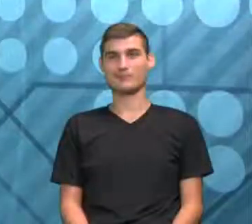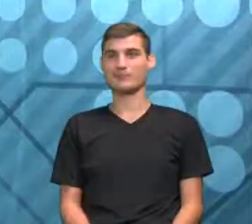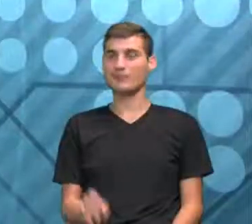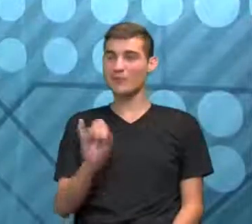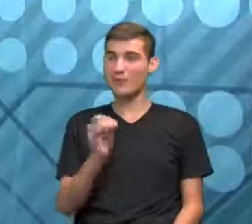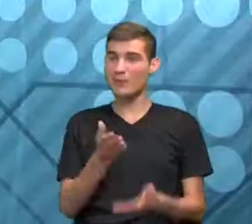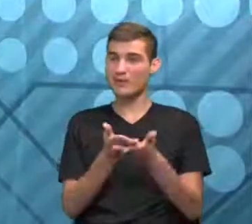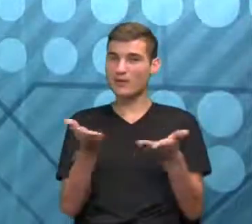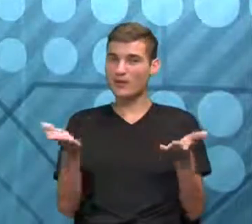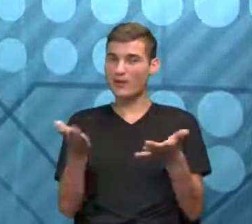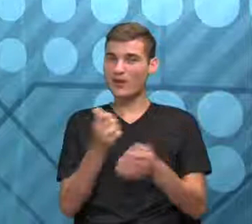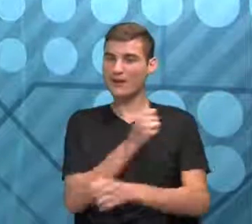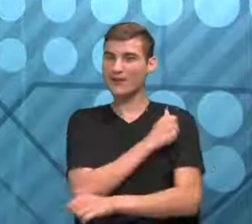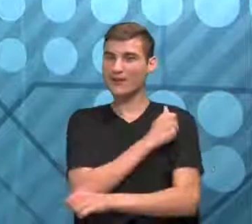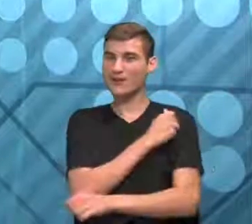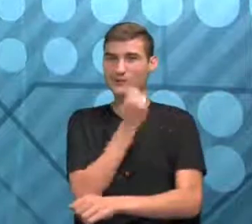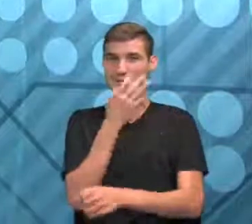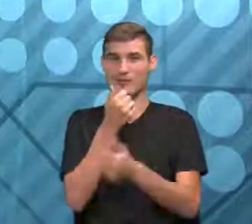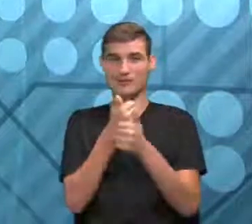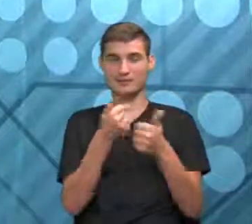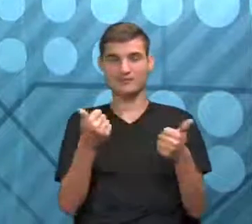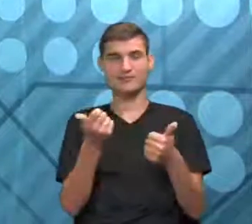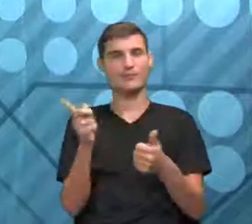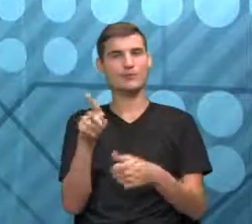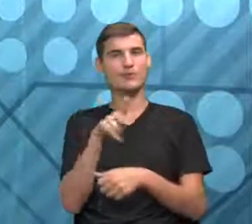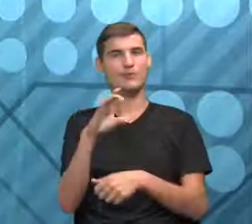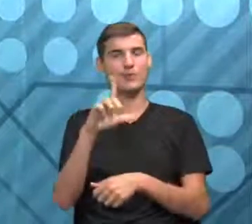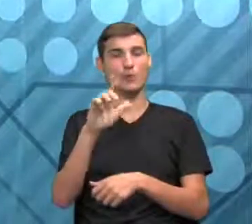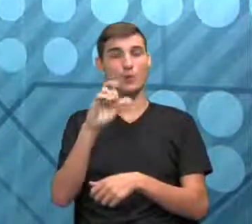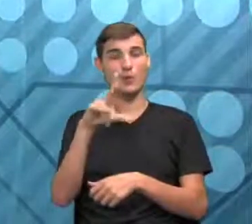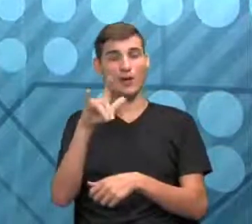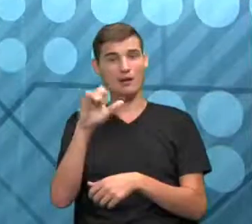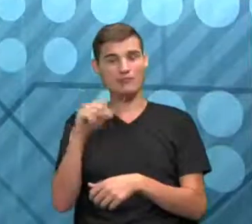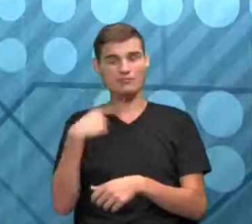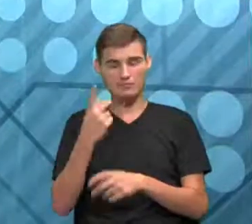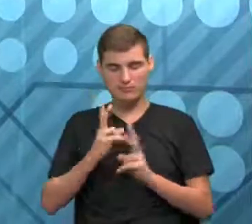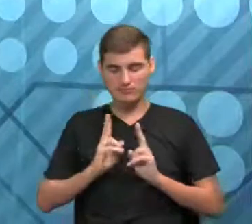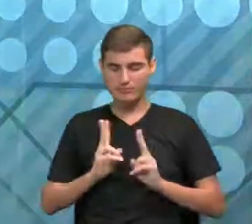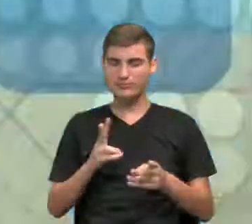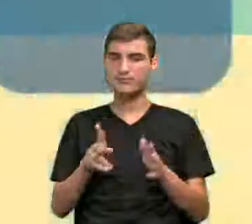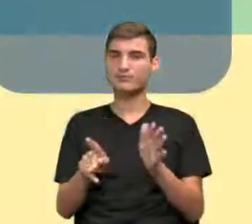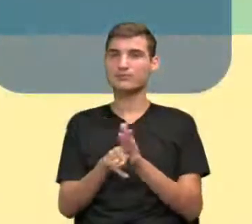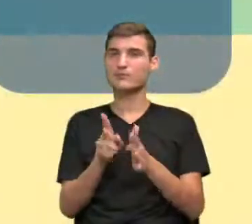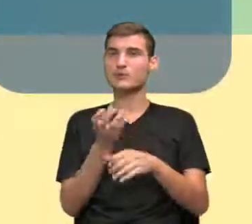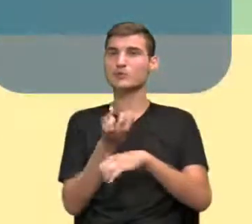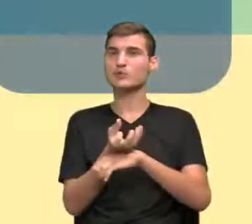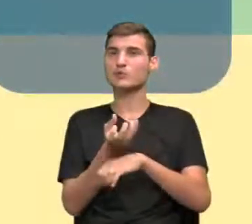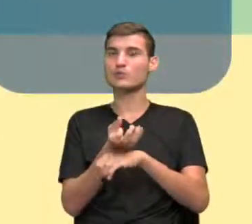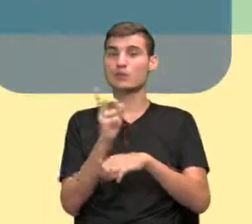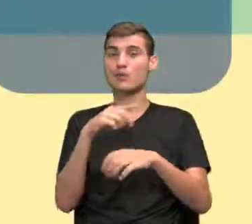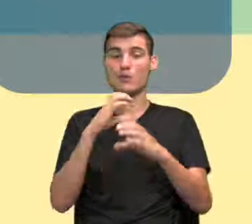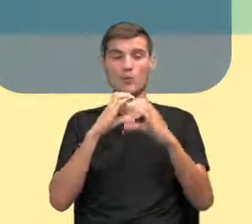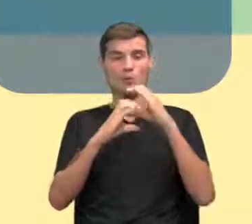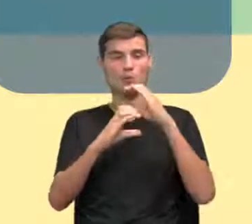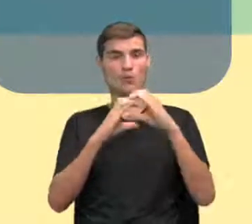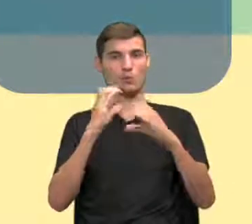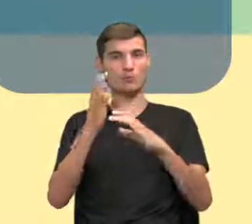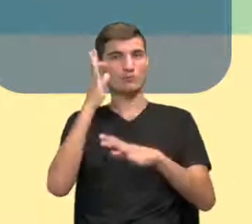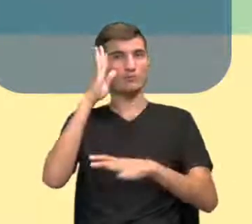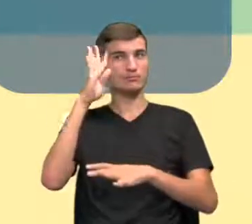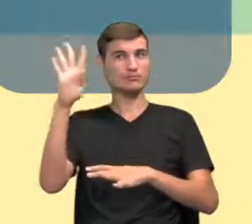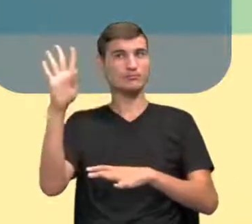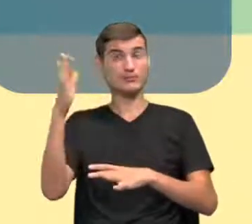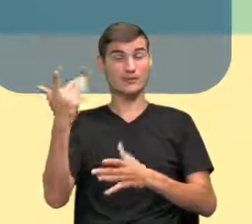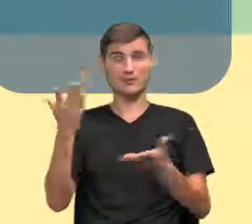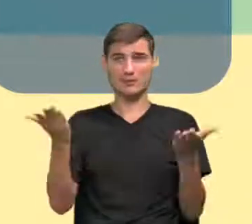Olá, querido aluno, tudo bem? Eu sou o professor Lucas Claudino e estou aqui para a gente continuar a nossa disciplina de princípios de telecomunicação. Hoje a gente vai